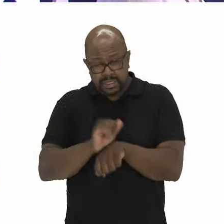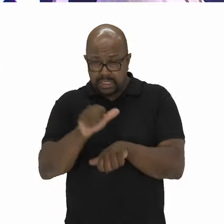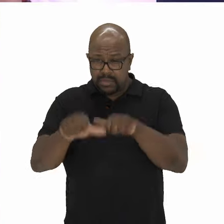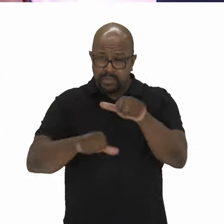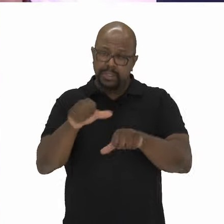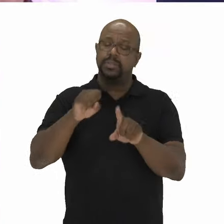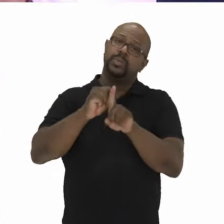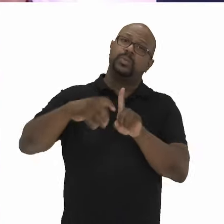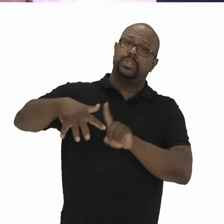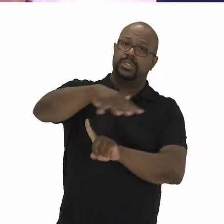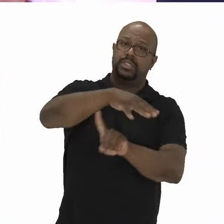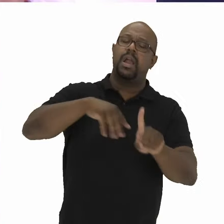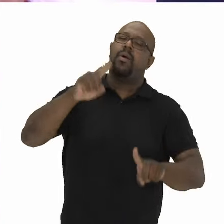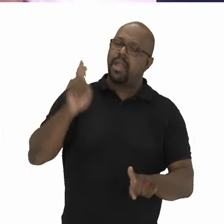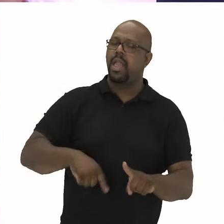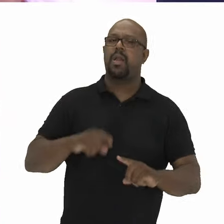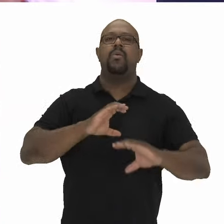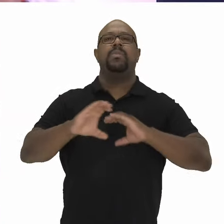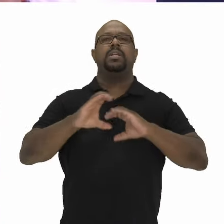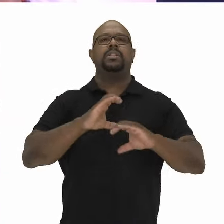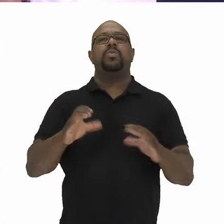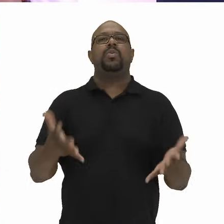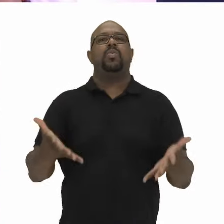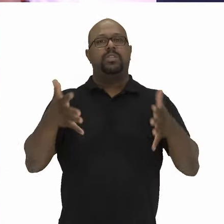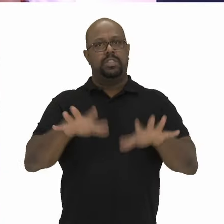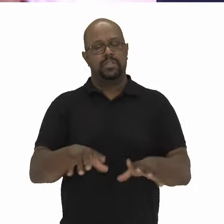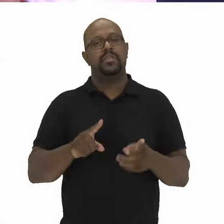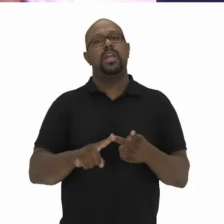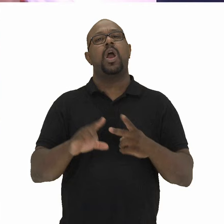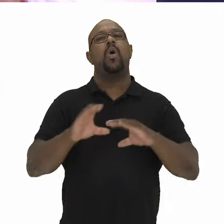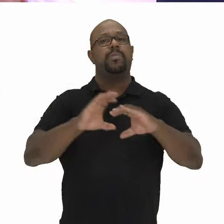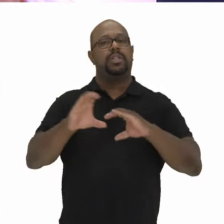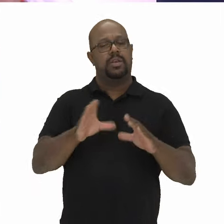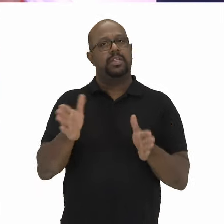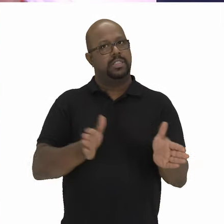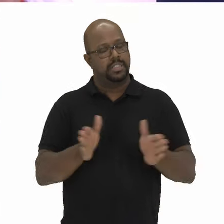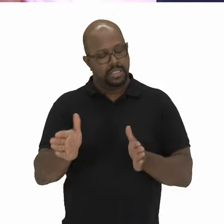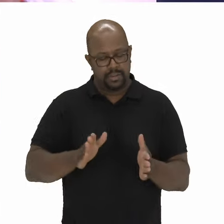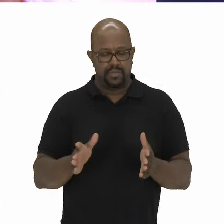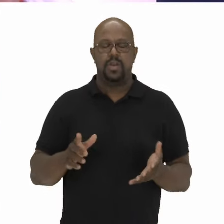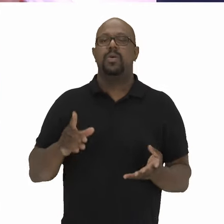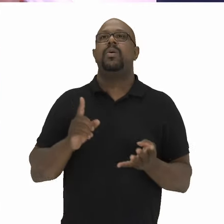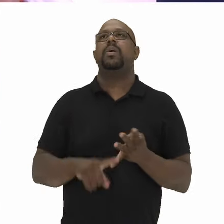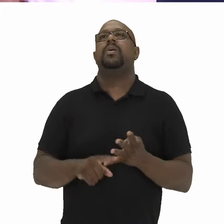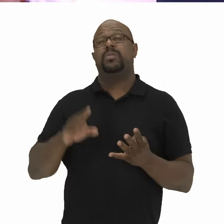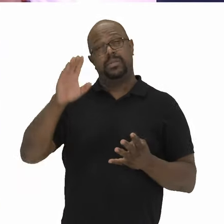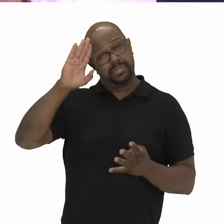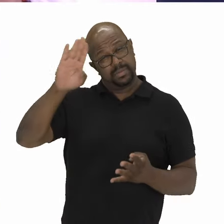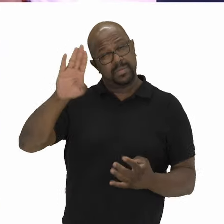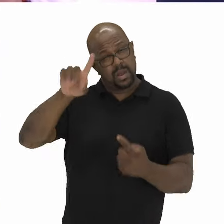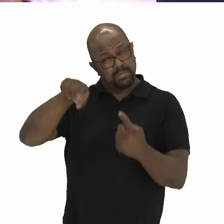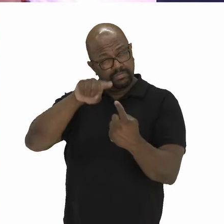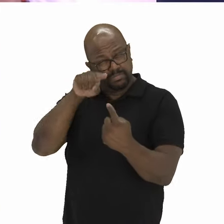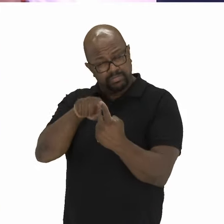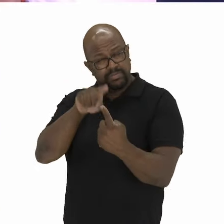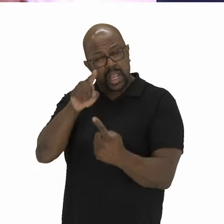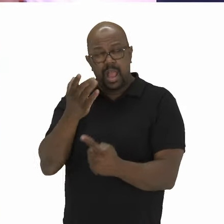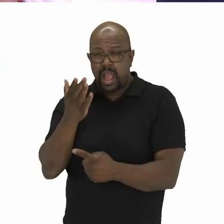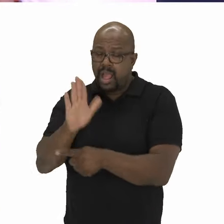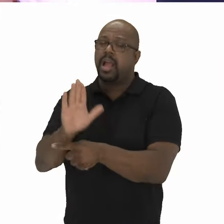estratégia de transformação social é a comunicação inclusiva e a comunicação acessível O Nosso principal